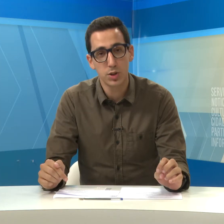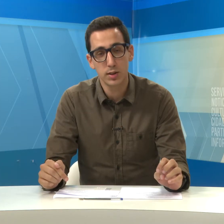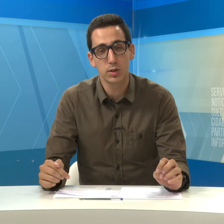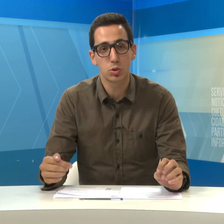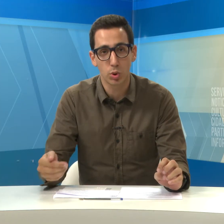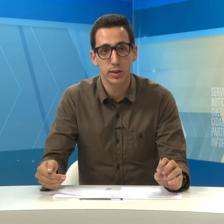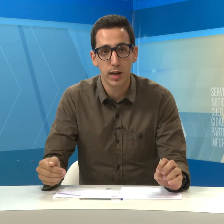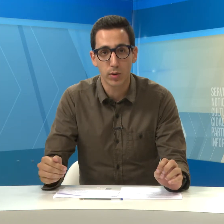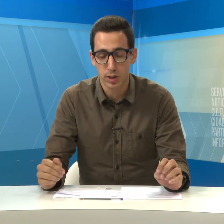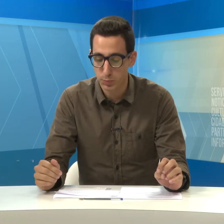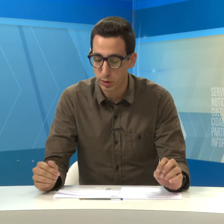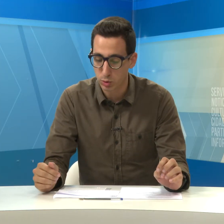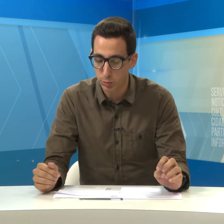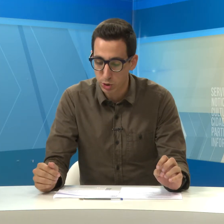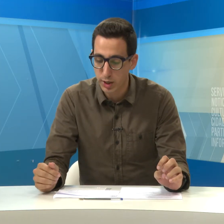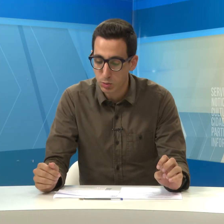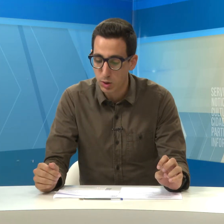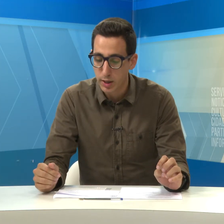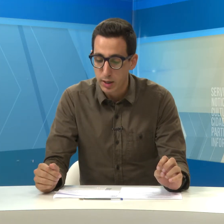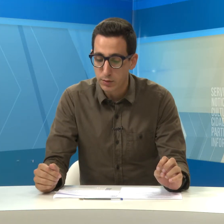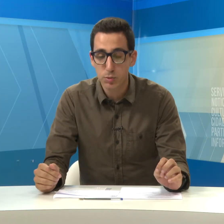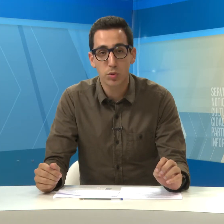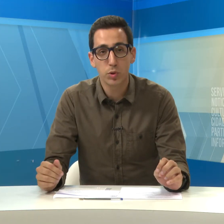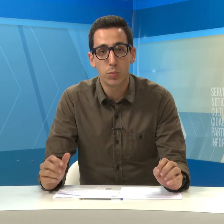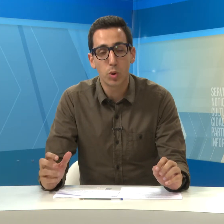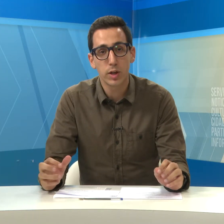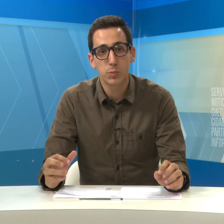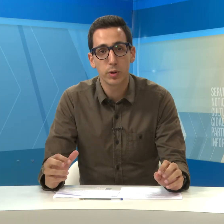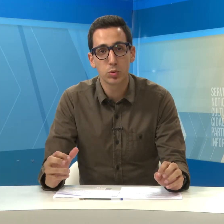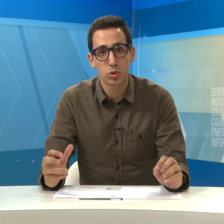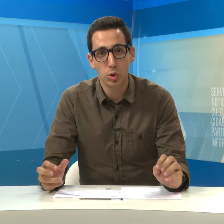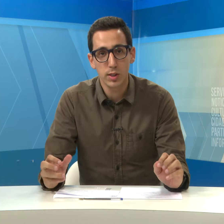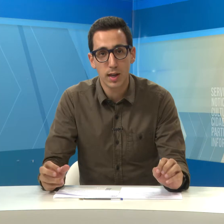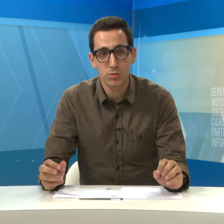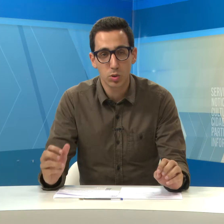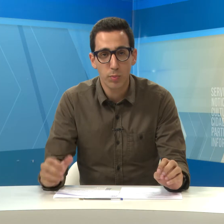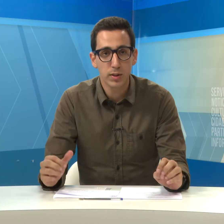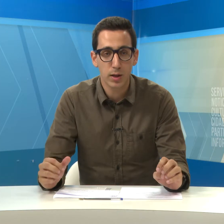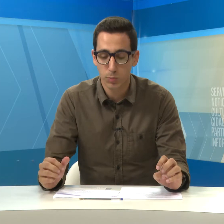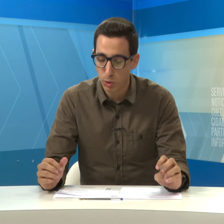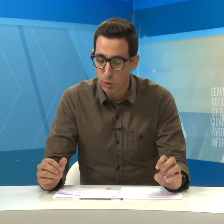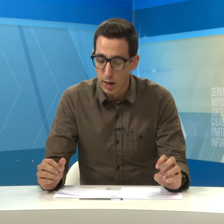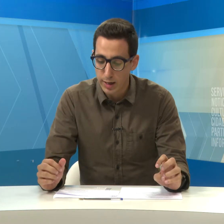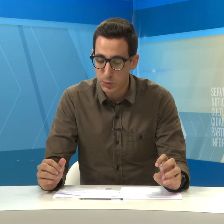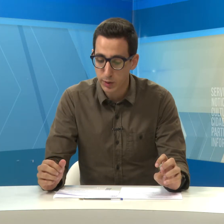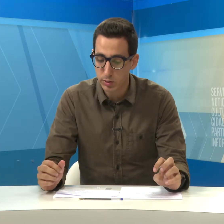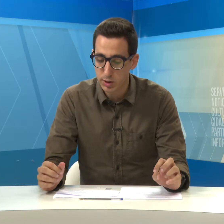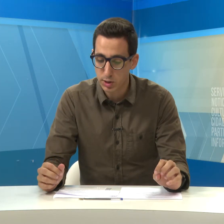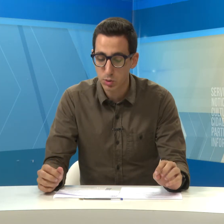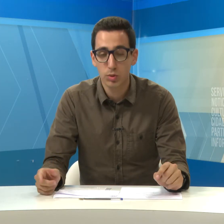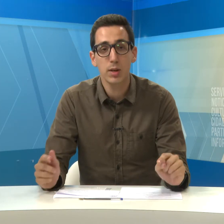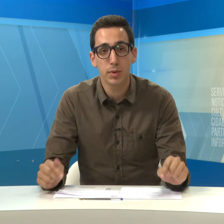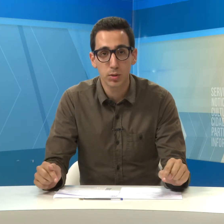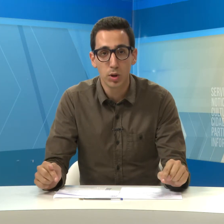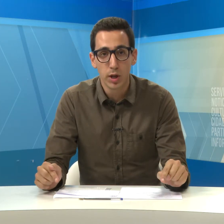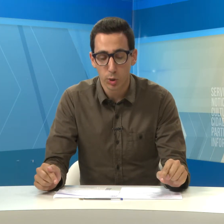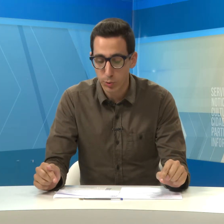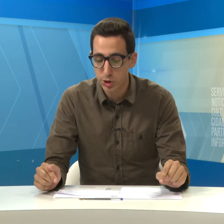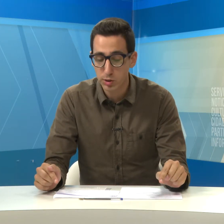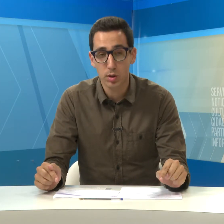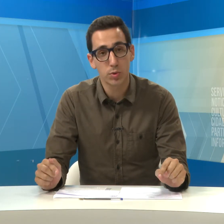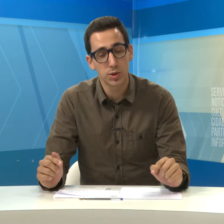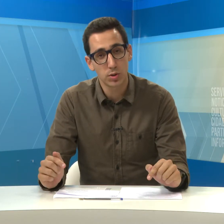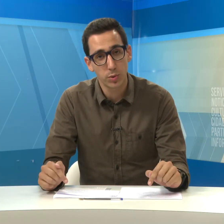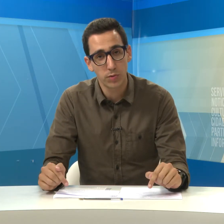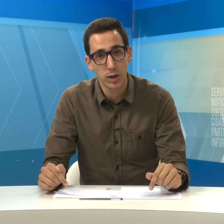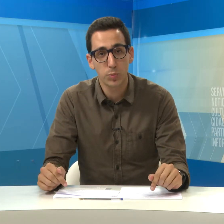Arildo Batista, que discordaram a respeito do projeto. Vamos ouvir um pouco a respeito dos dois lados e comentar um pouco a respeito deste assunto, lembrando que o